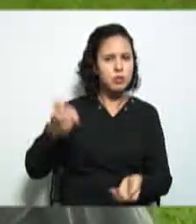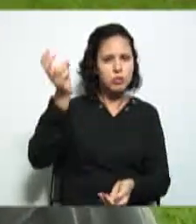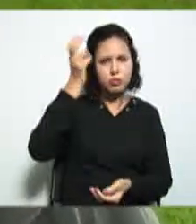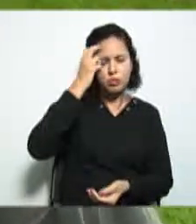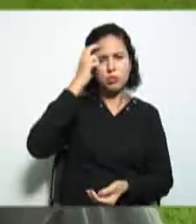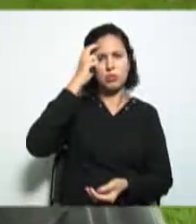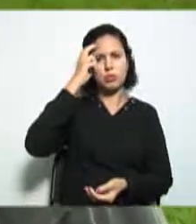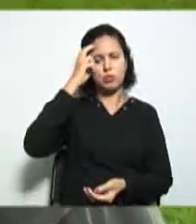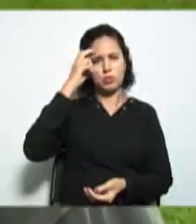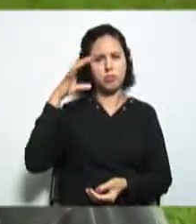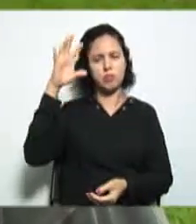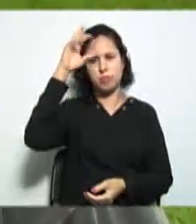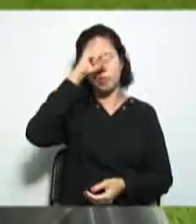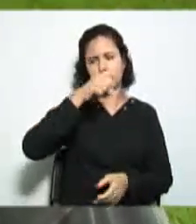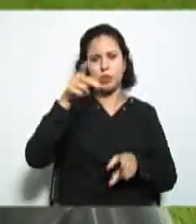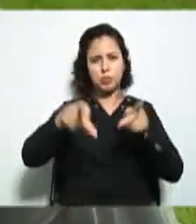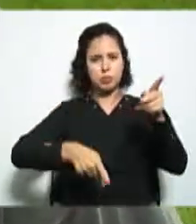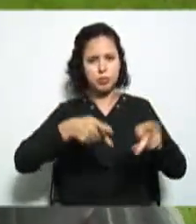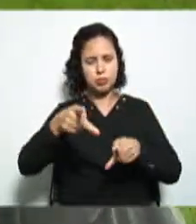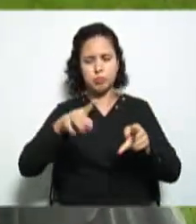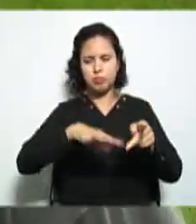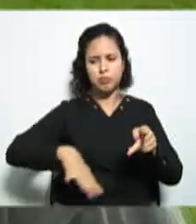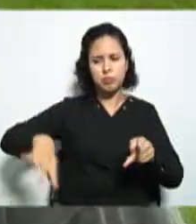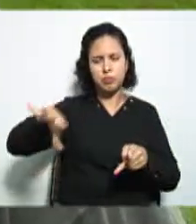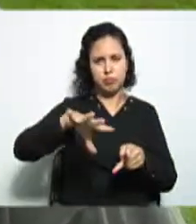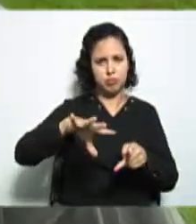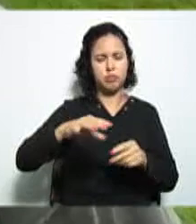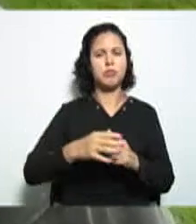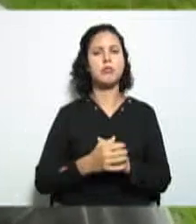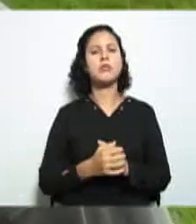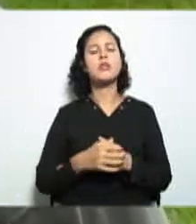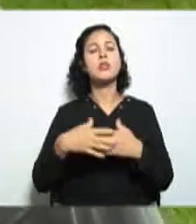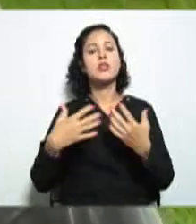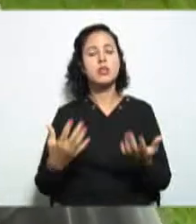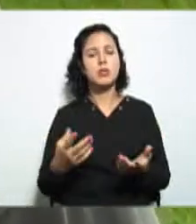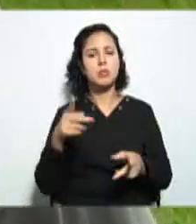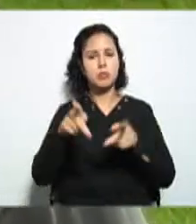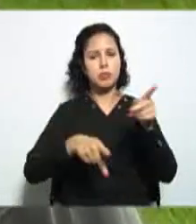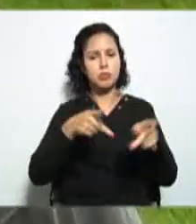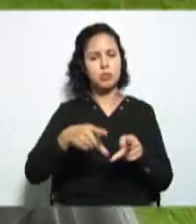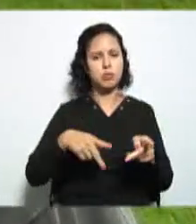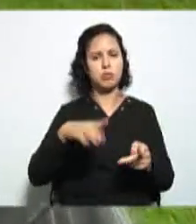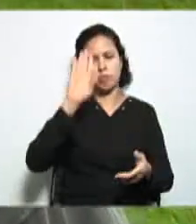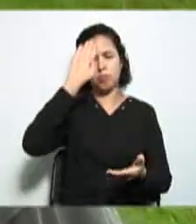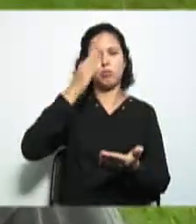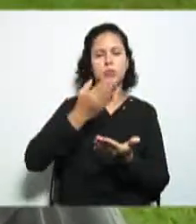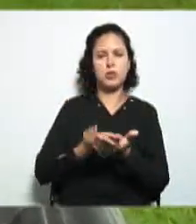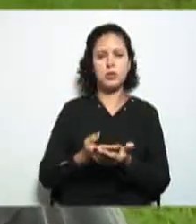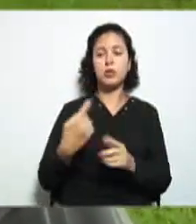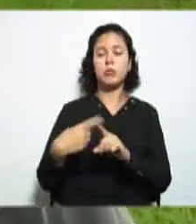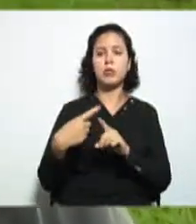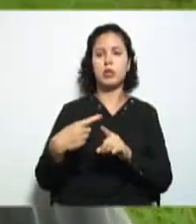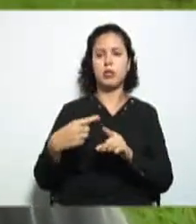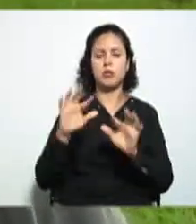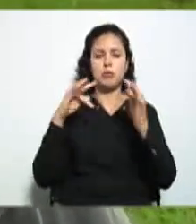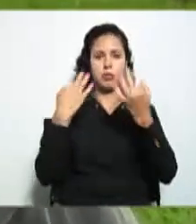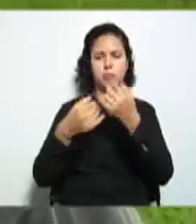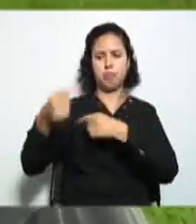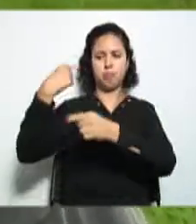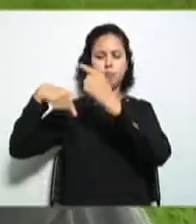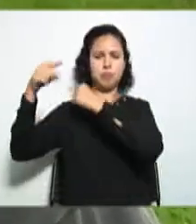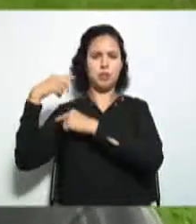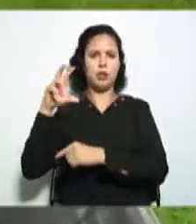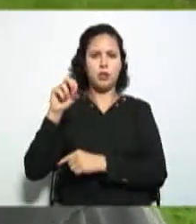obtida por um determinado povo, numa determinada região. Então, o povo acredita, né, porque os seus avós, os